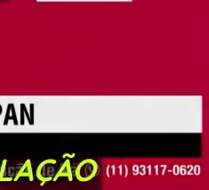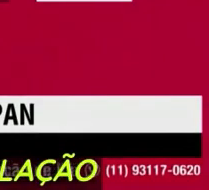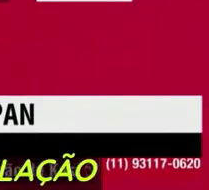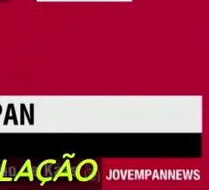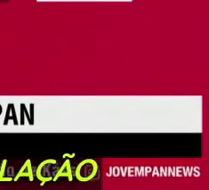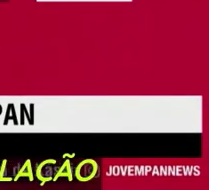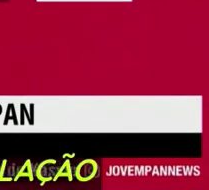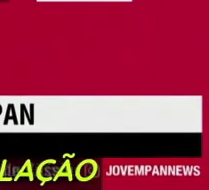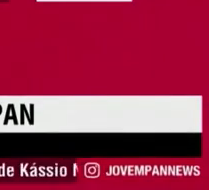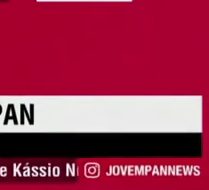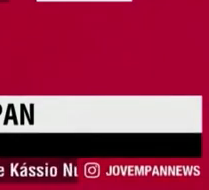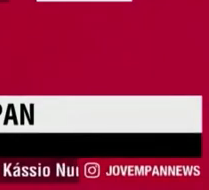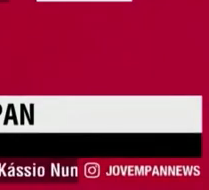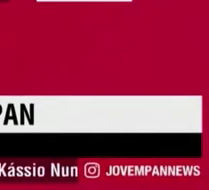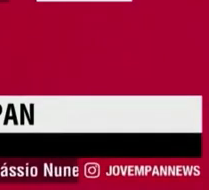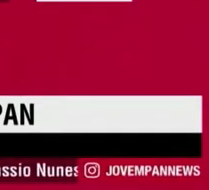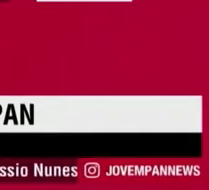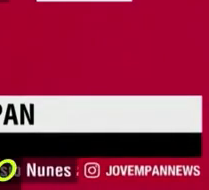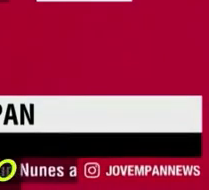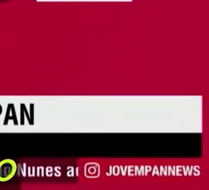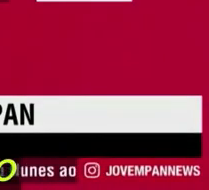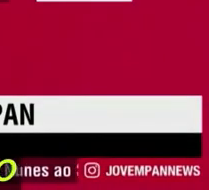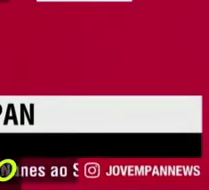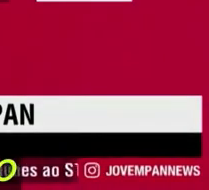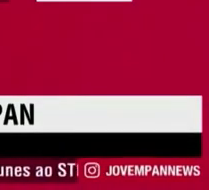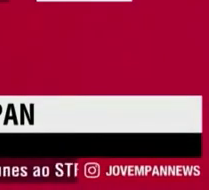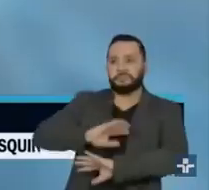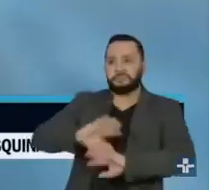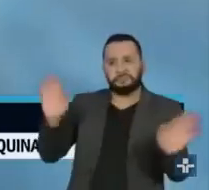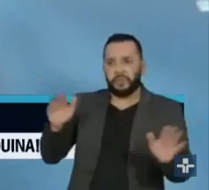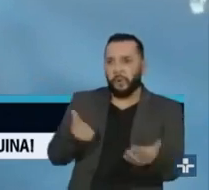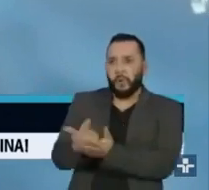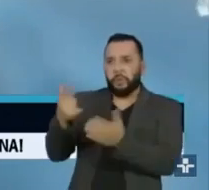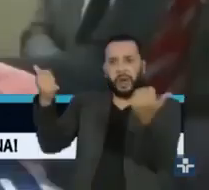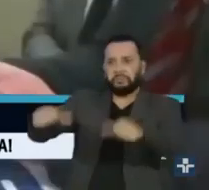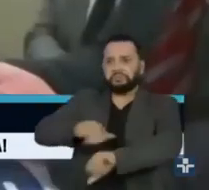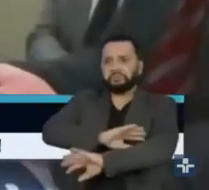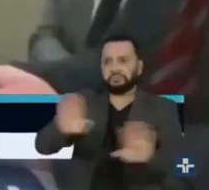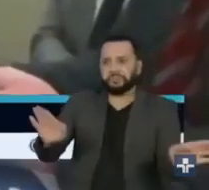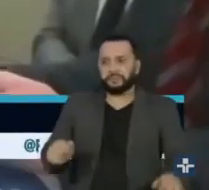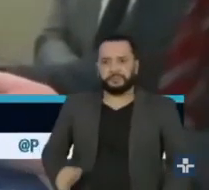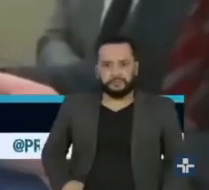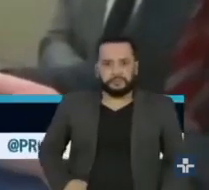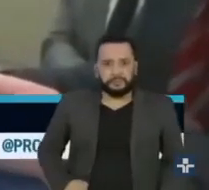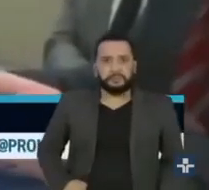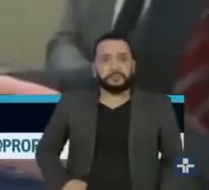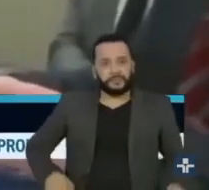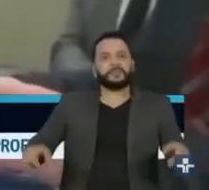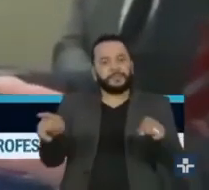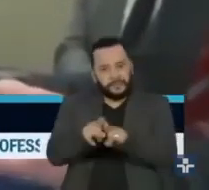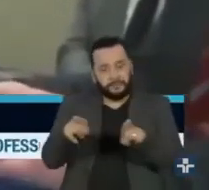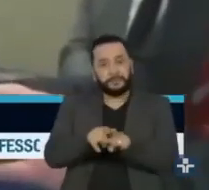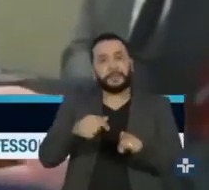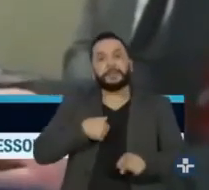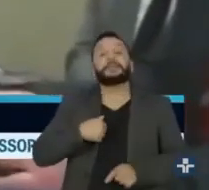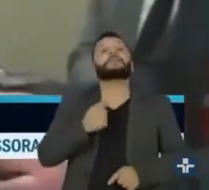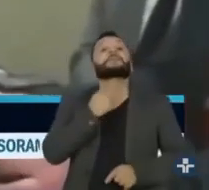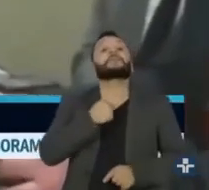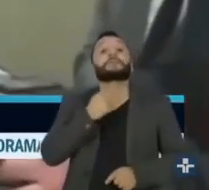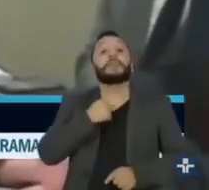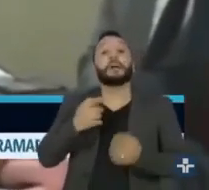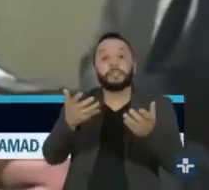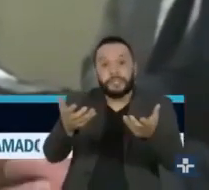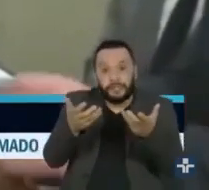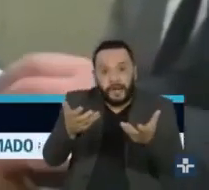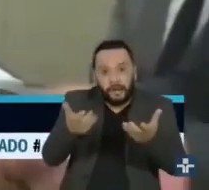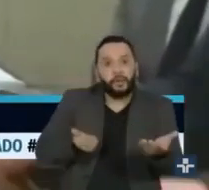transmita segurança suficiente à população pela sua origem. Esse é o pensamento nosso. O anúncio do protocolo de intenção de compra da vacina foi feito